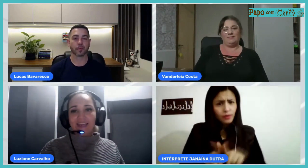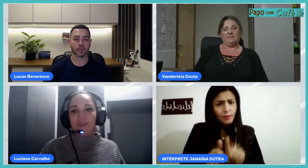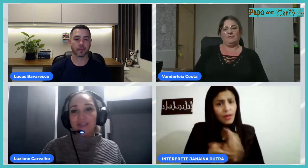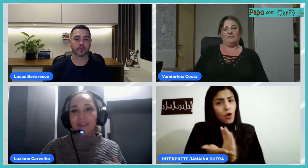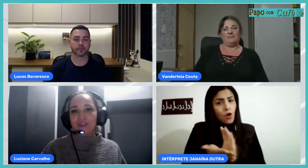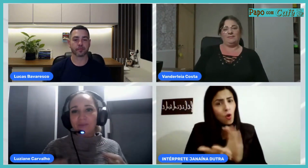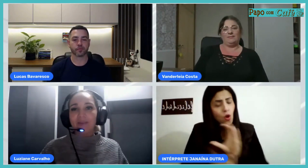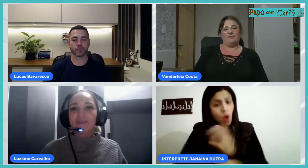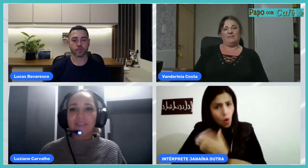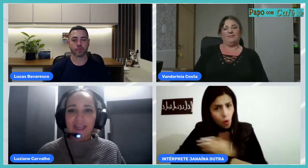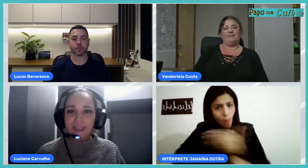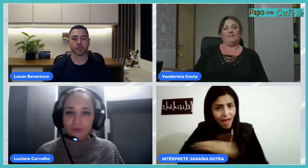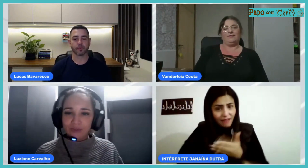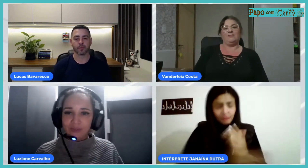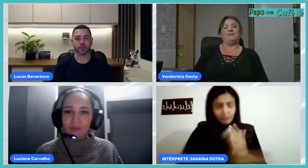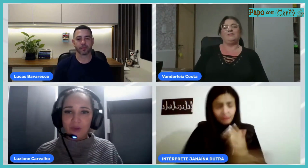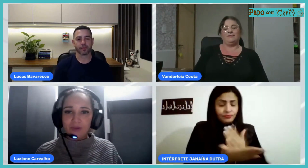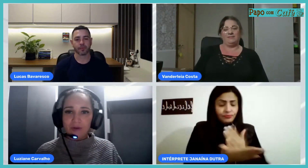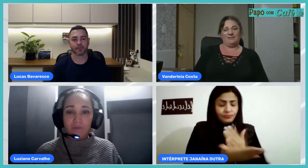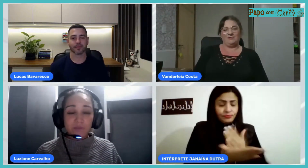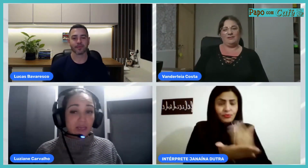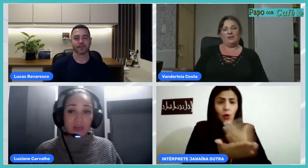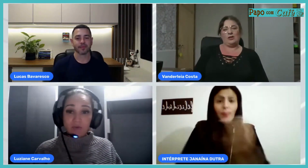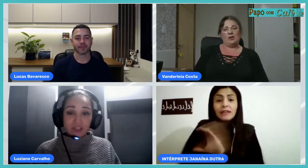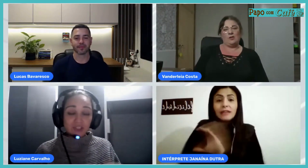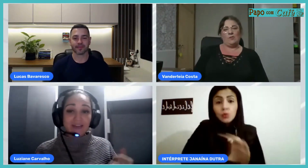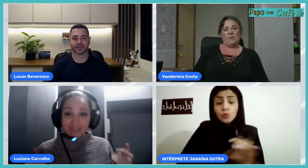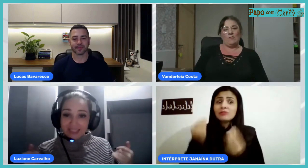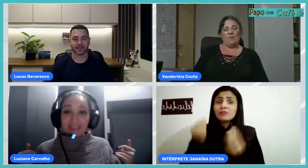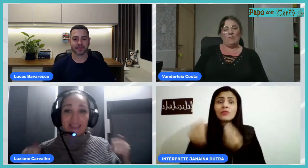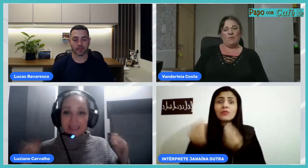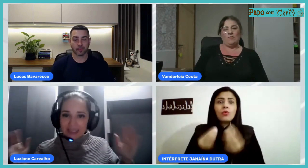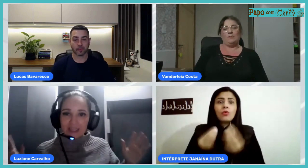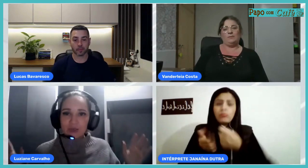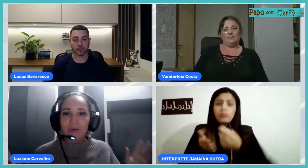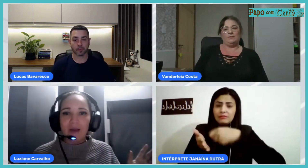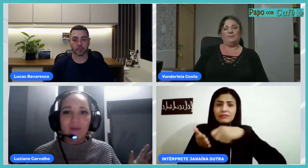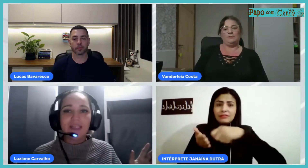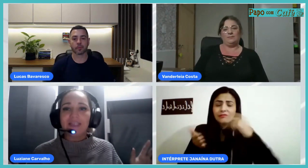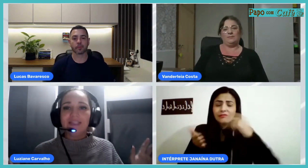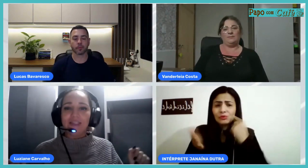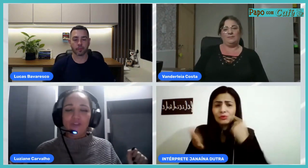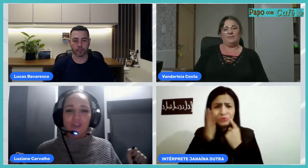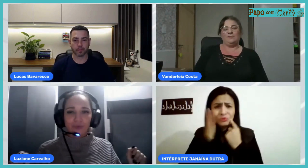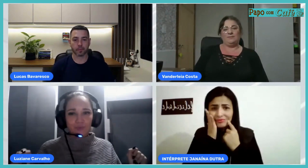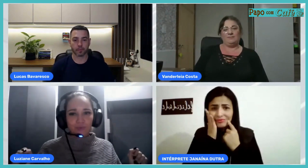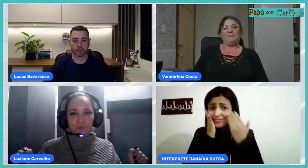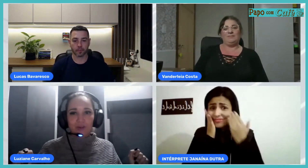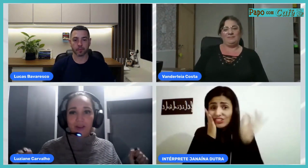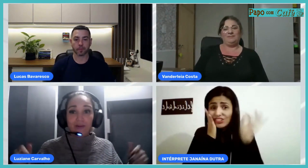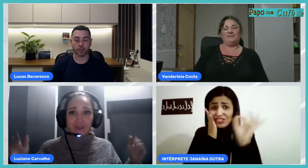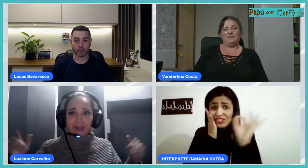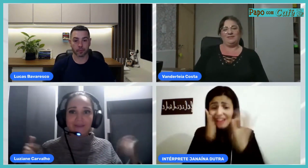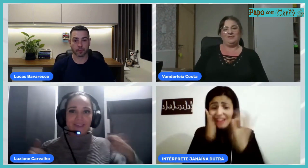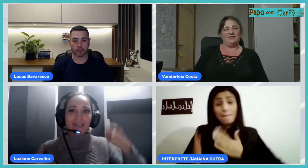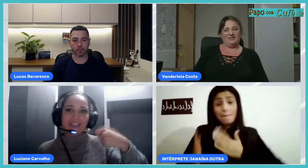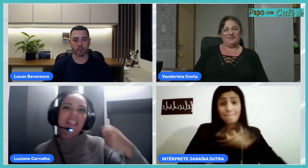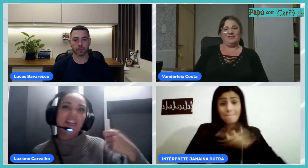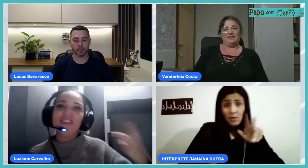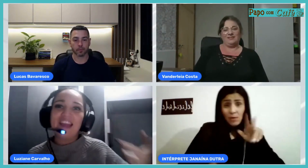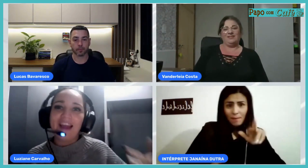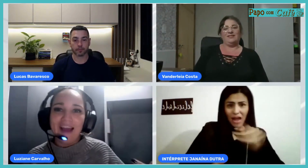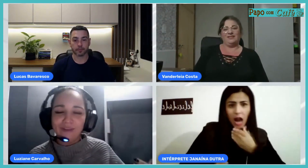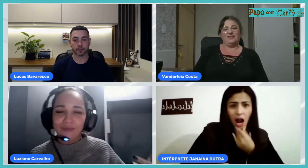escrita e o entendimento da leitura do meu irmão. Eu achava que ele lia normal e que ele entendia tudo. Eu achava que